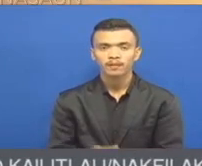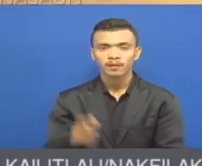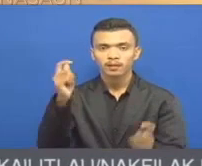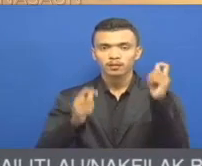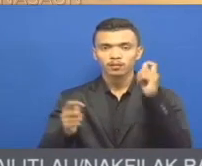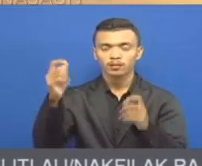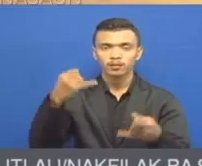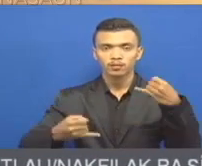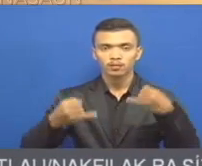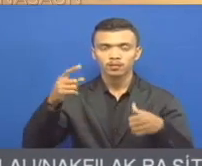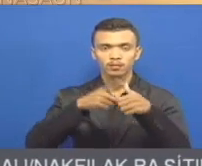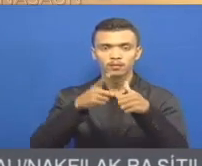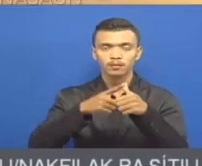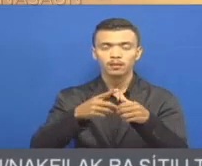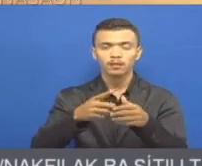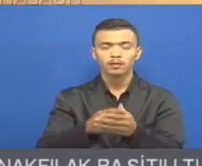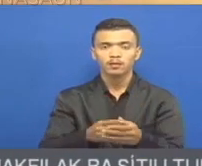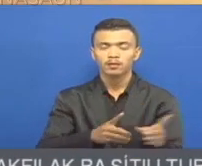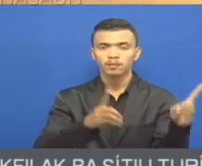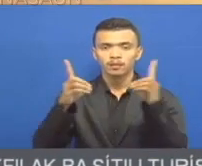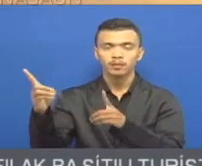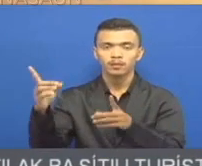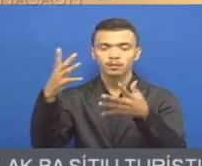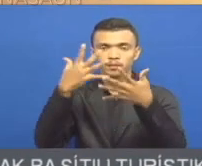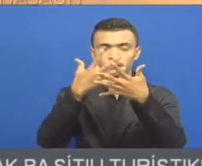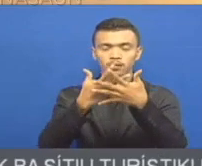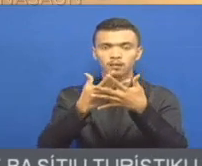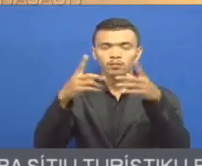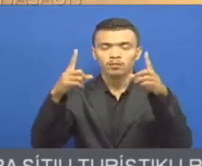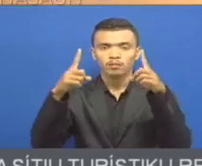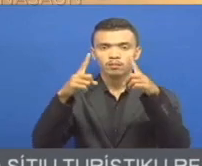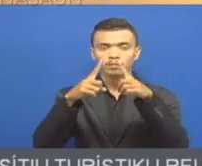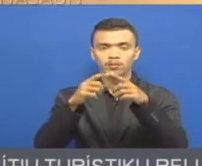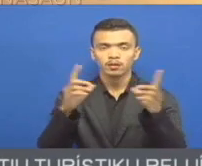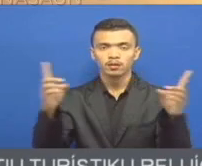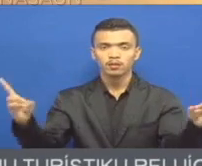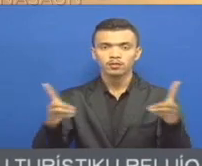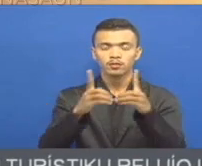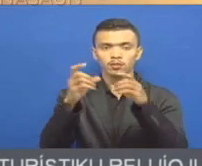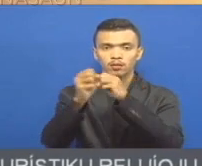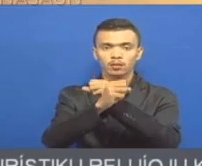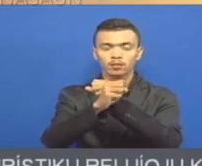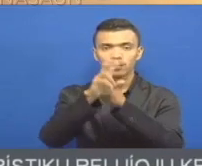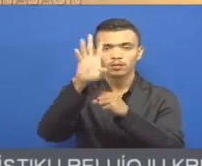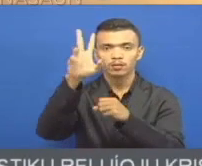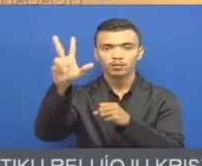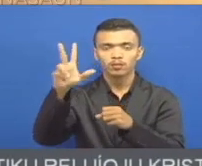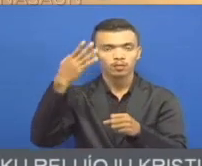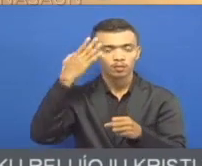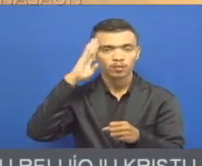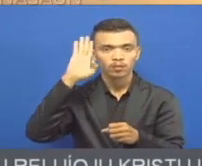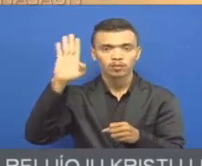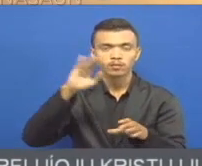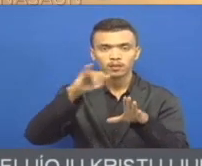Tribunal Judicial Primeira Instância Dili aplica medida de coação prisão preventiva. Hassoro arguido na Intolu, nebe